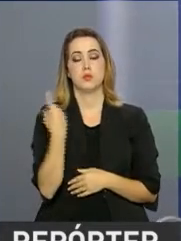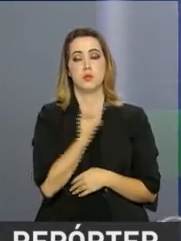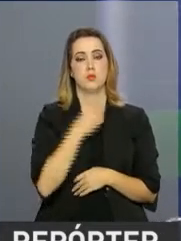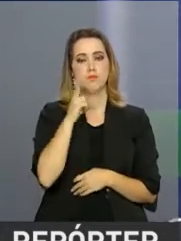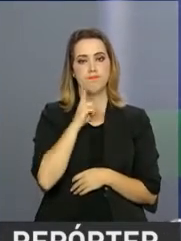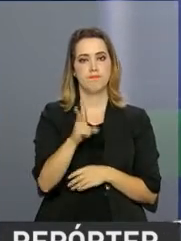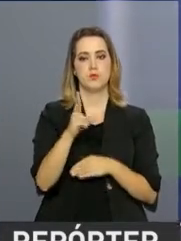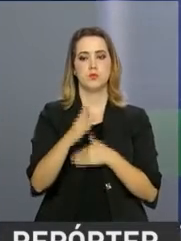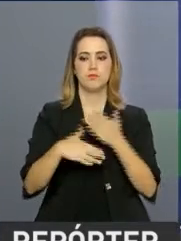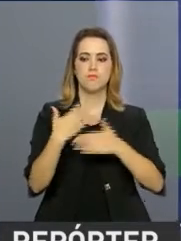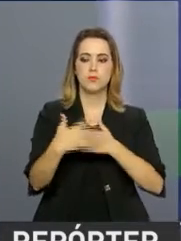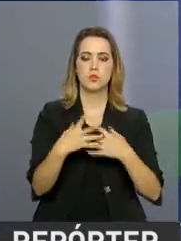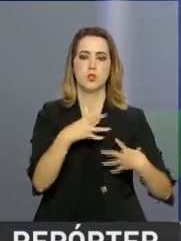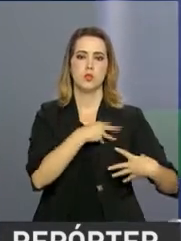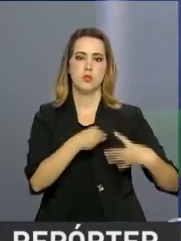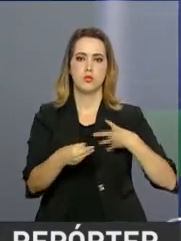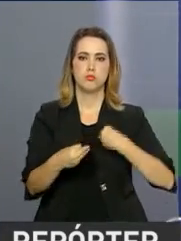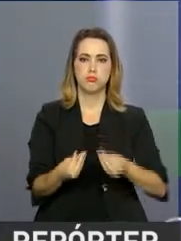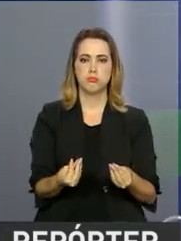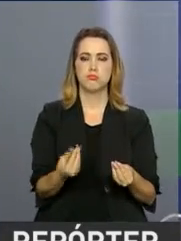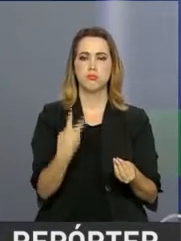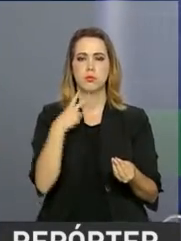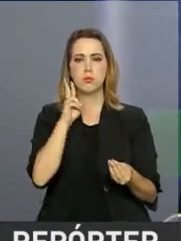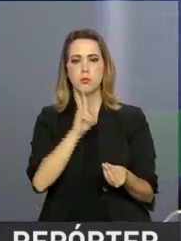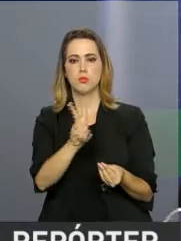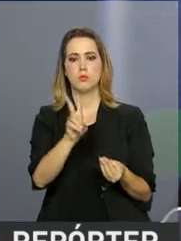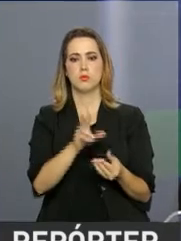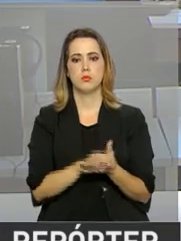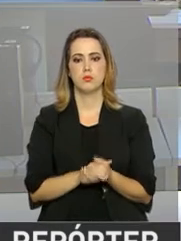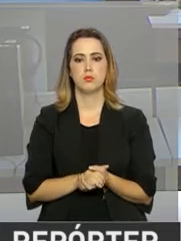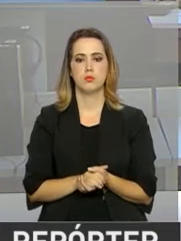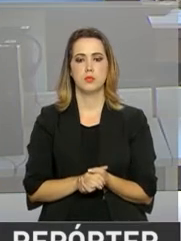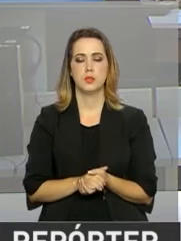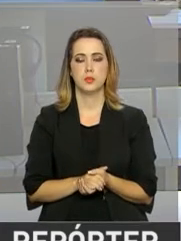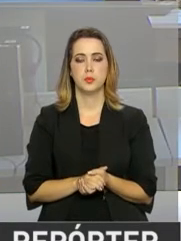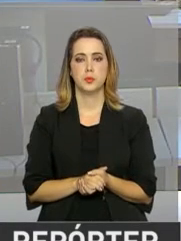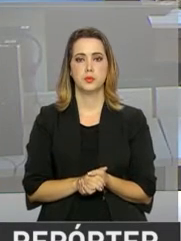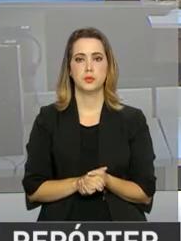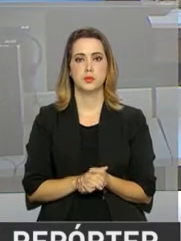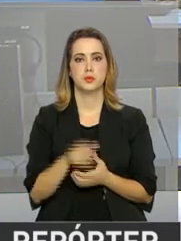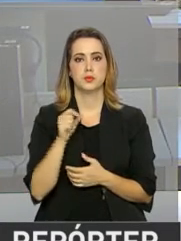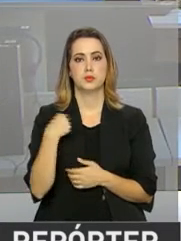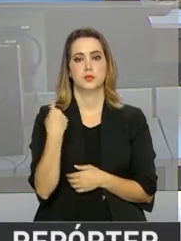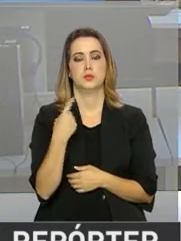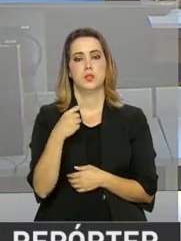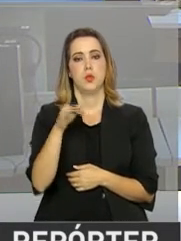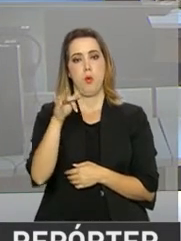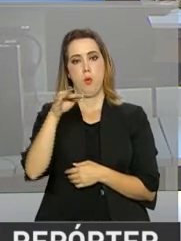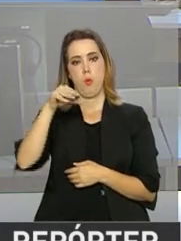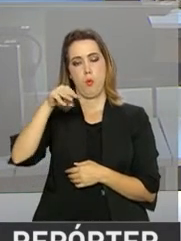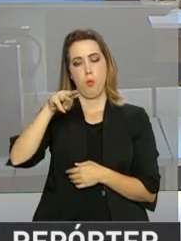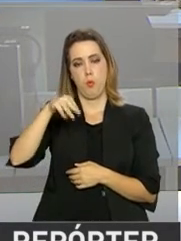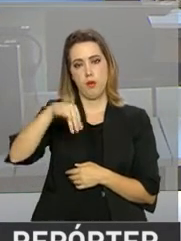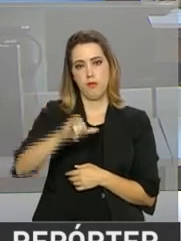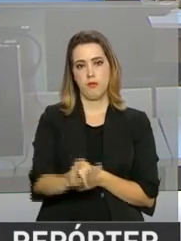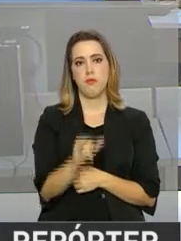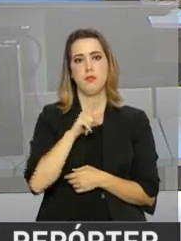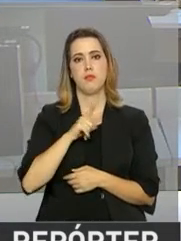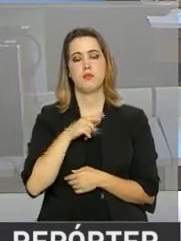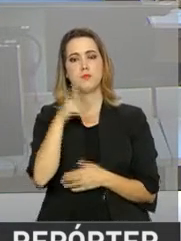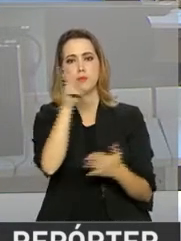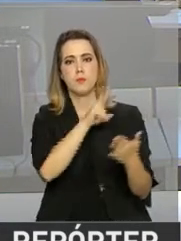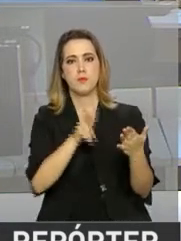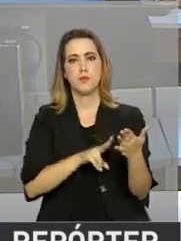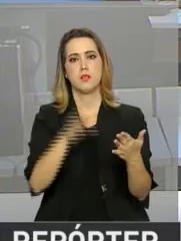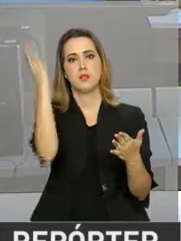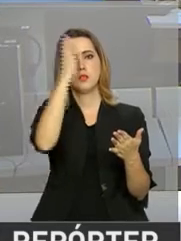tanto internacional quanto enquanto intergeracional o fundo monetário internacional avalia que o brasil está